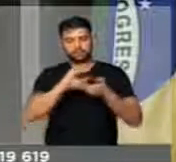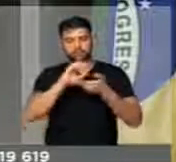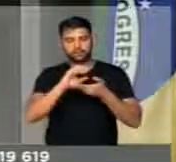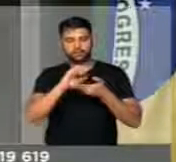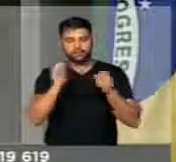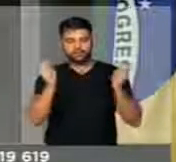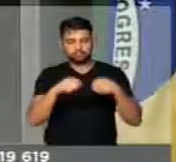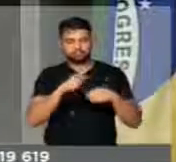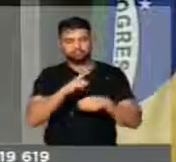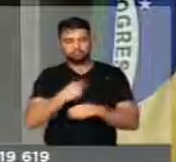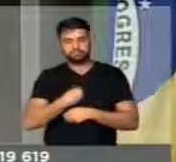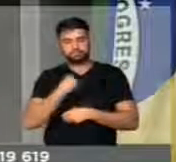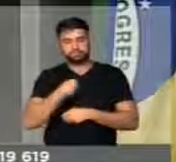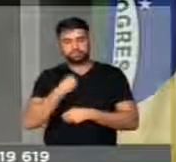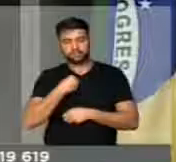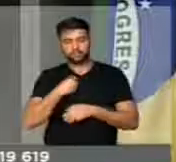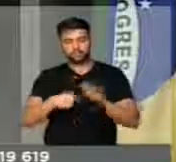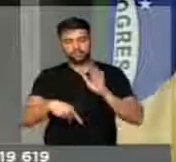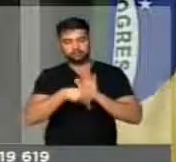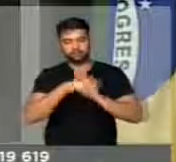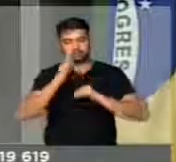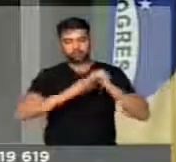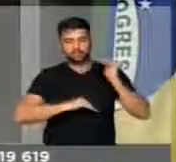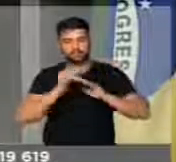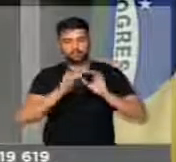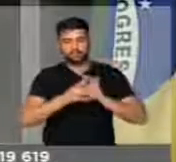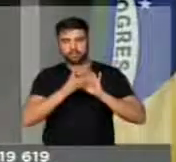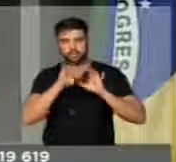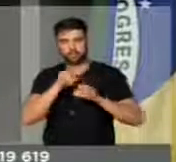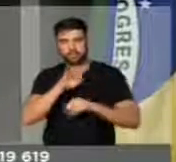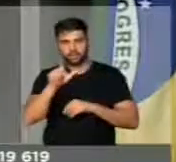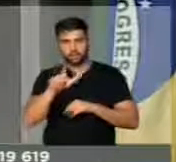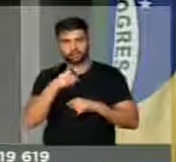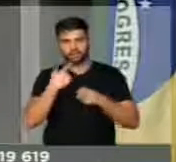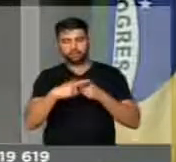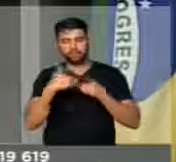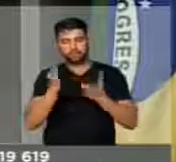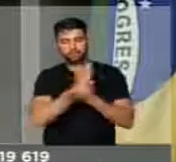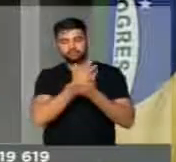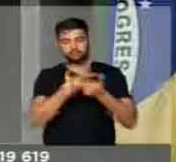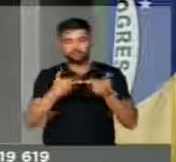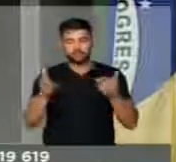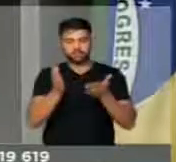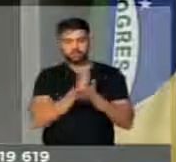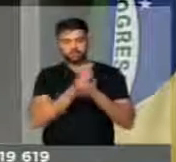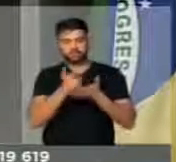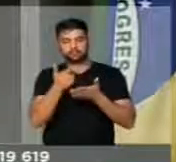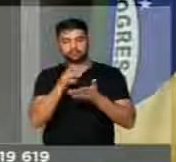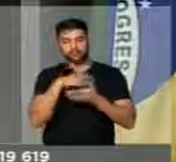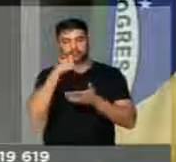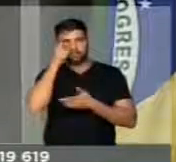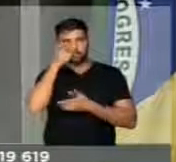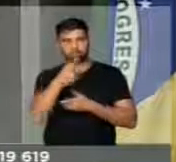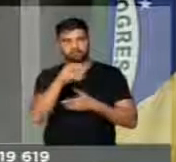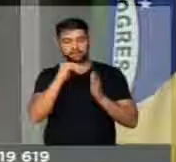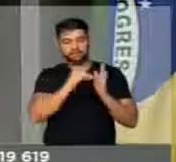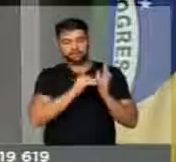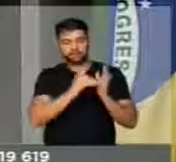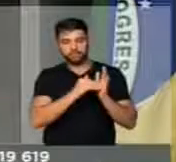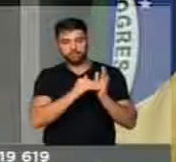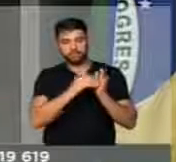a possibilidade dos profissionais liberais, porque muitas vezes, e isso não foi observado pelo